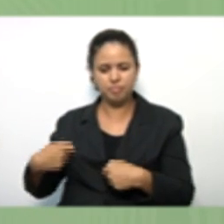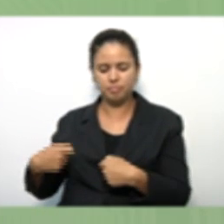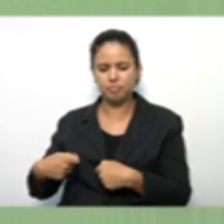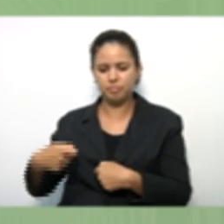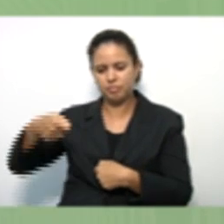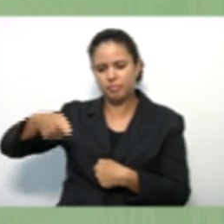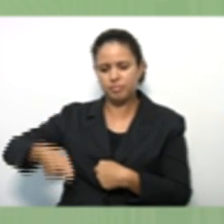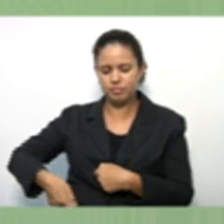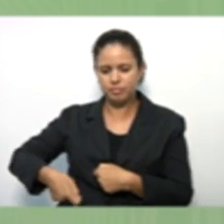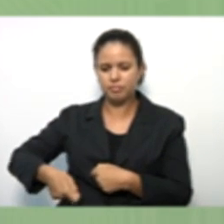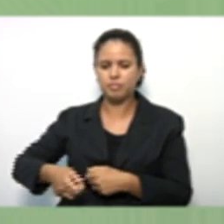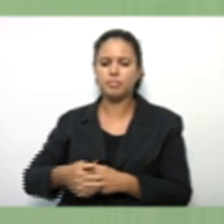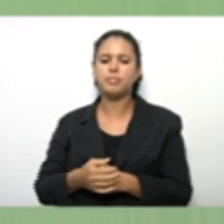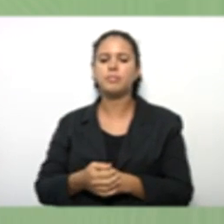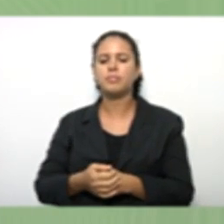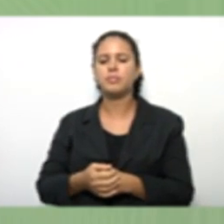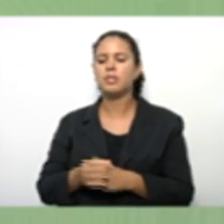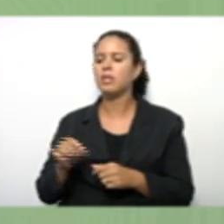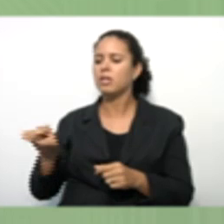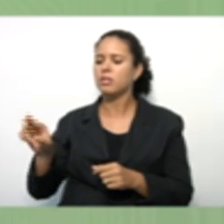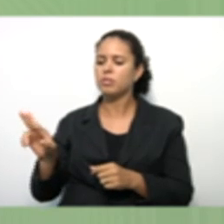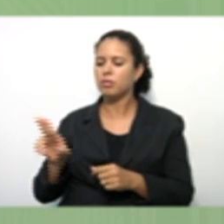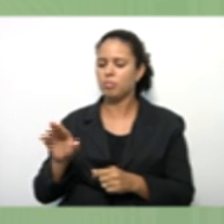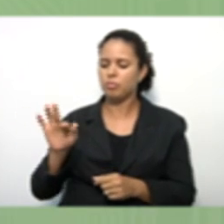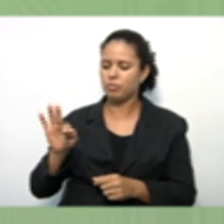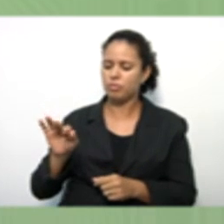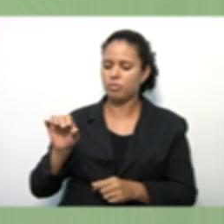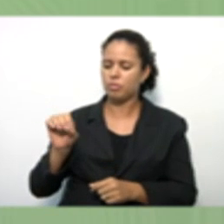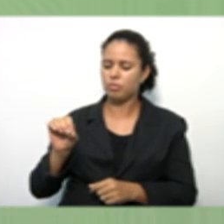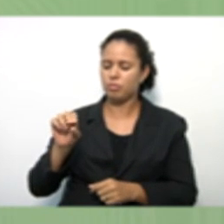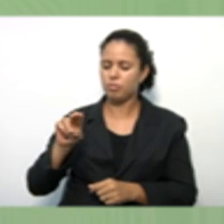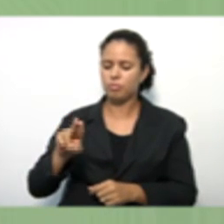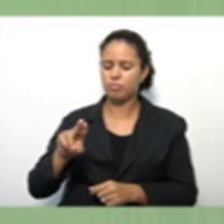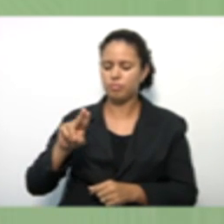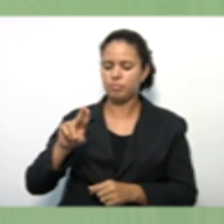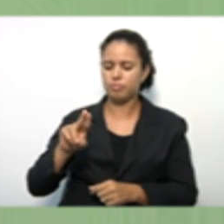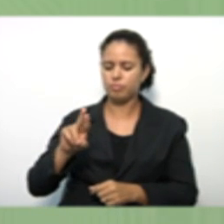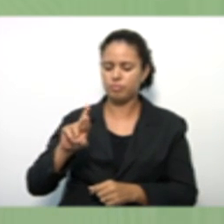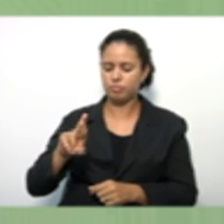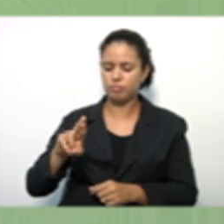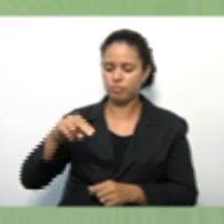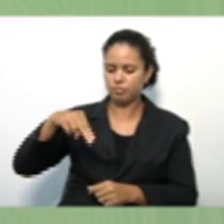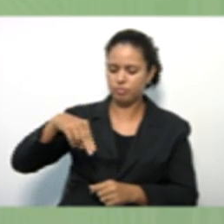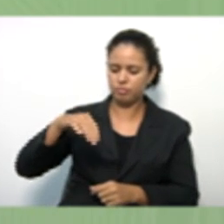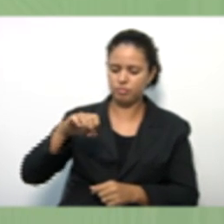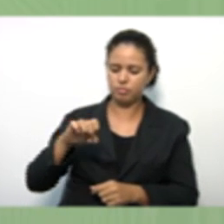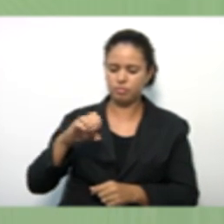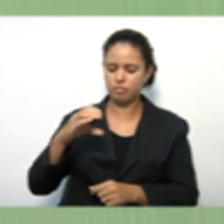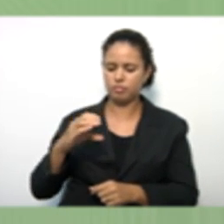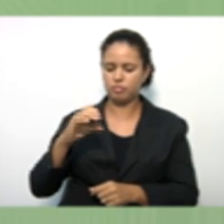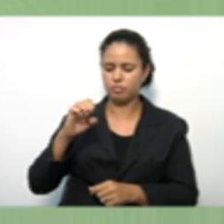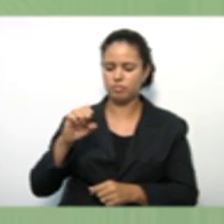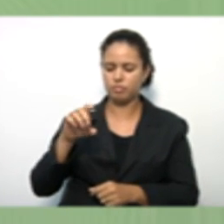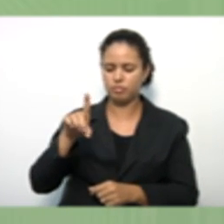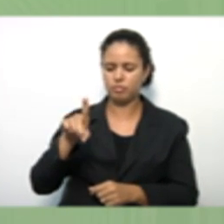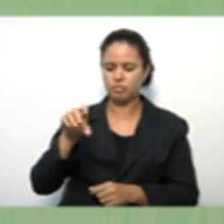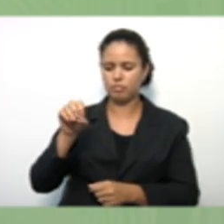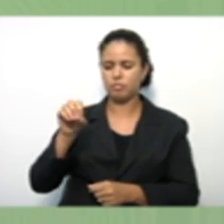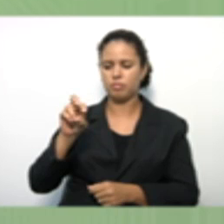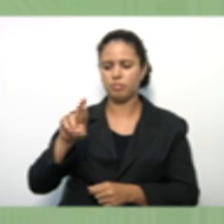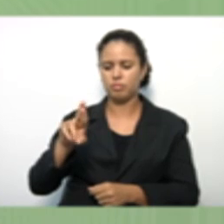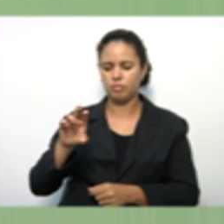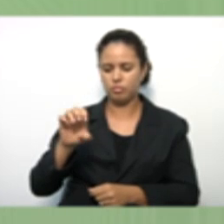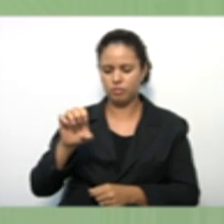gerou fornecedores a pagar, gerou uma obrigação para a nossa empresa no valor de 17 mil. Agora